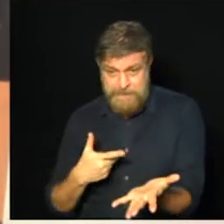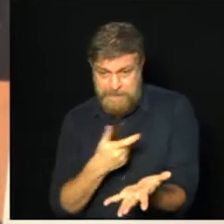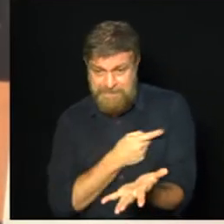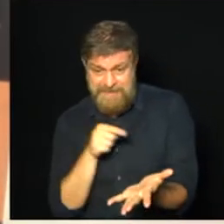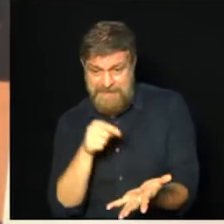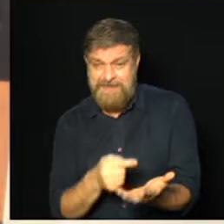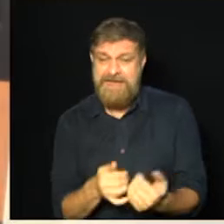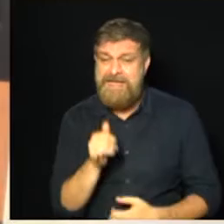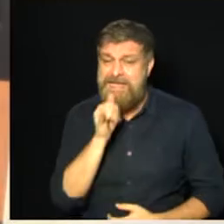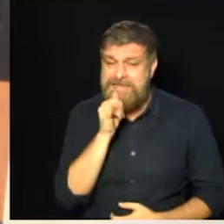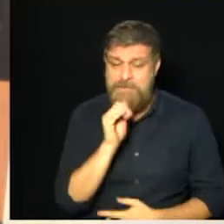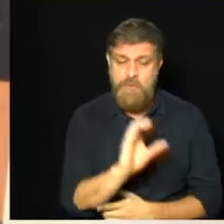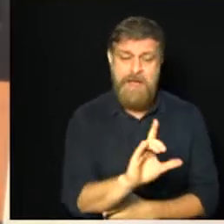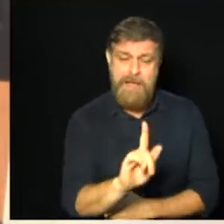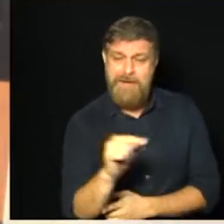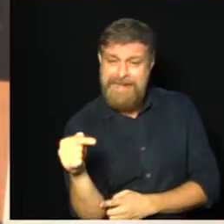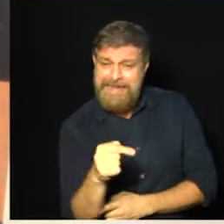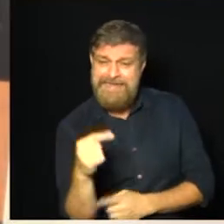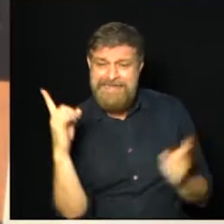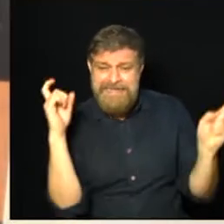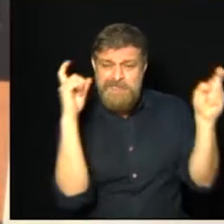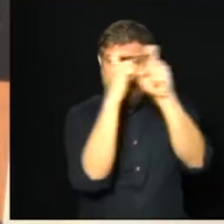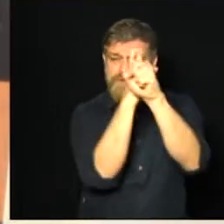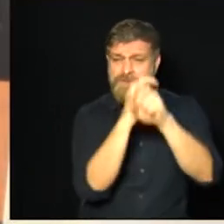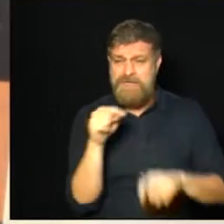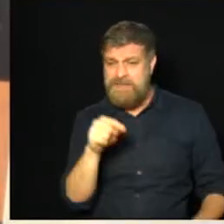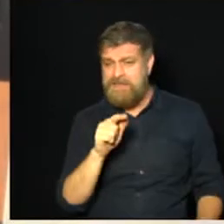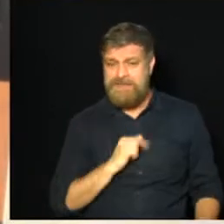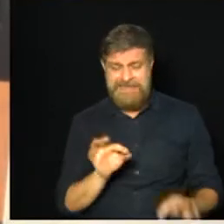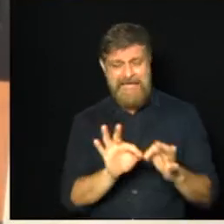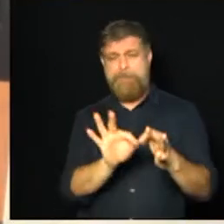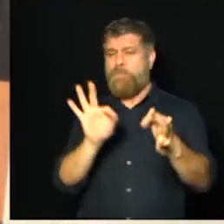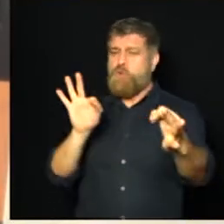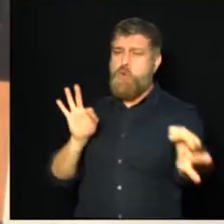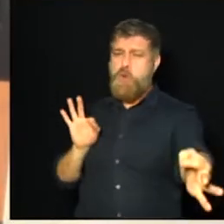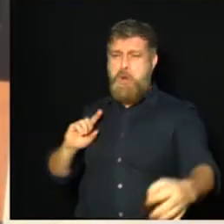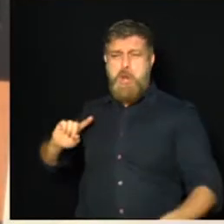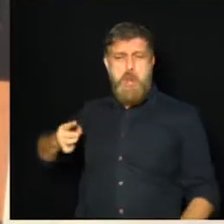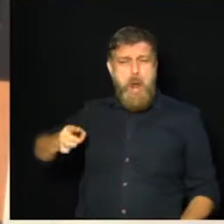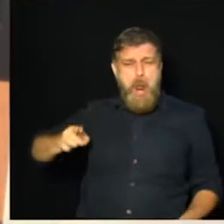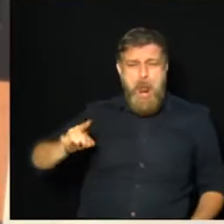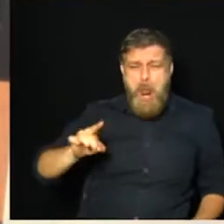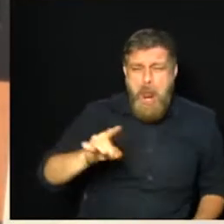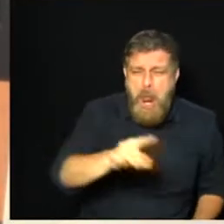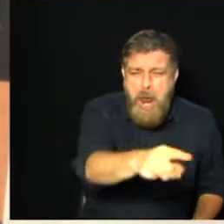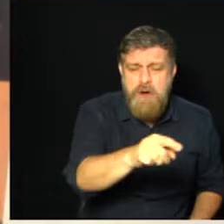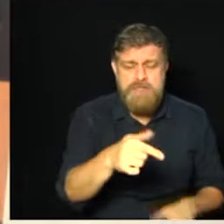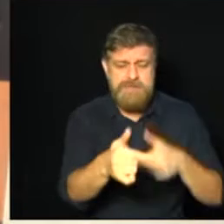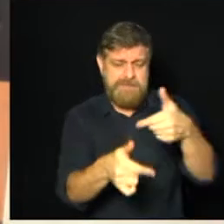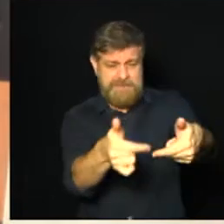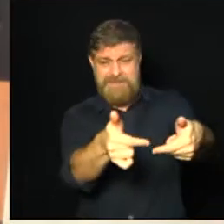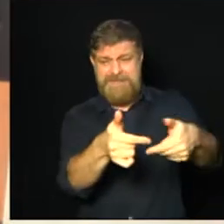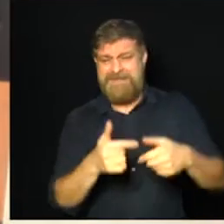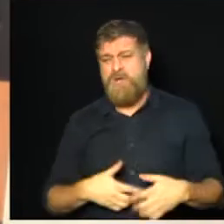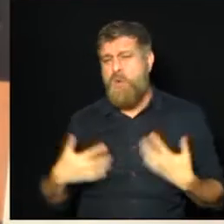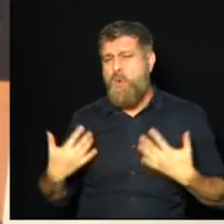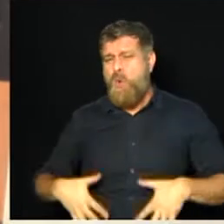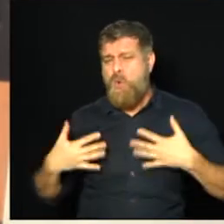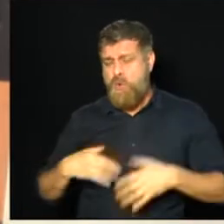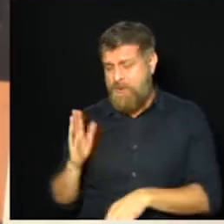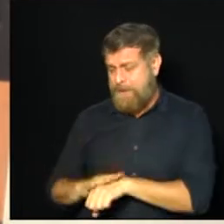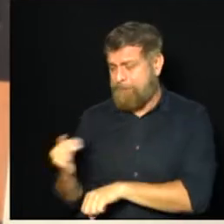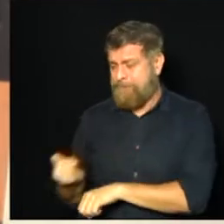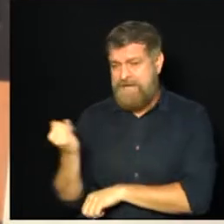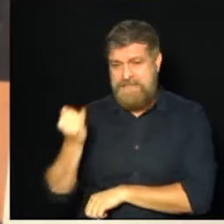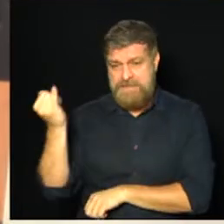gente tem a dificuldade de distanciamento, do tipo de trabalho, é muito mais importante